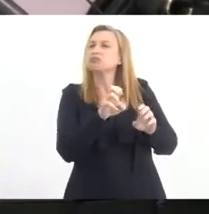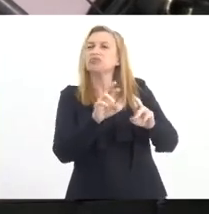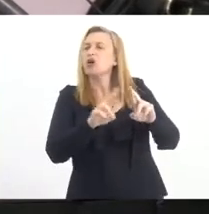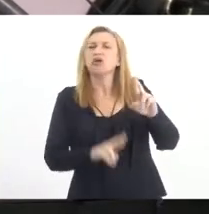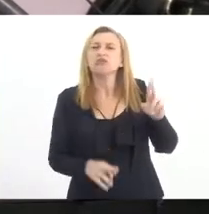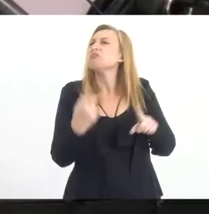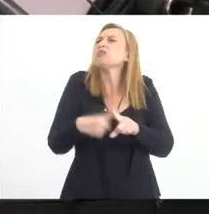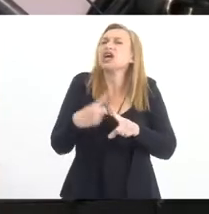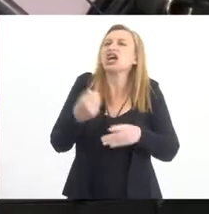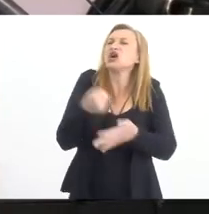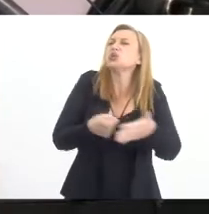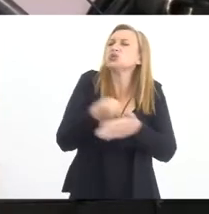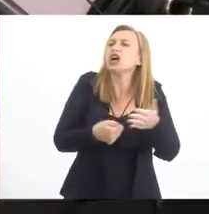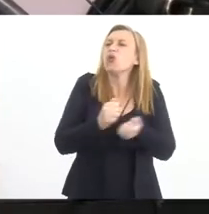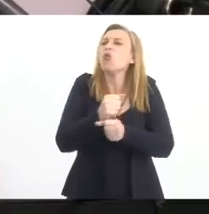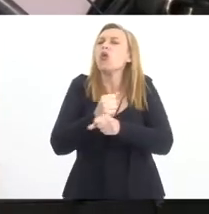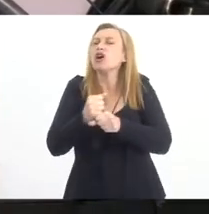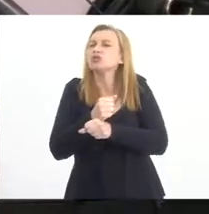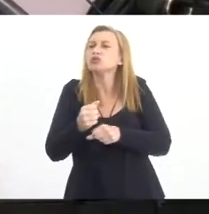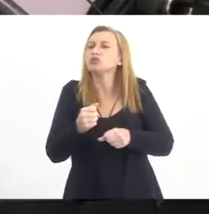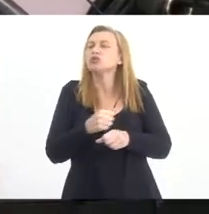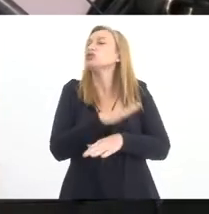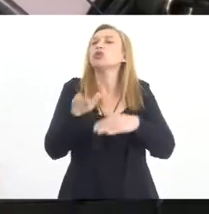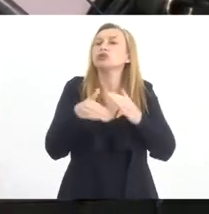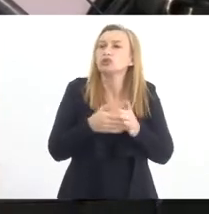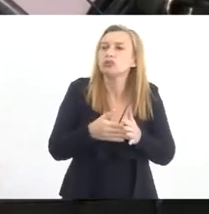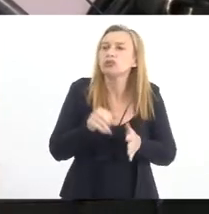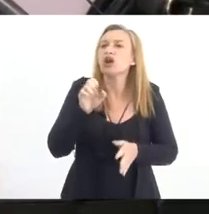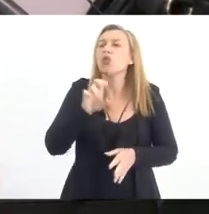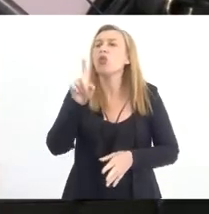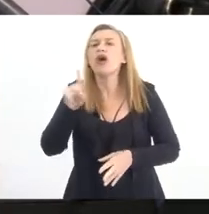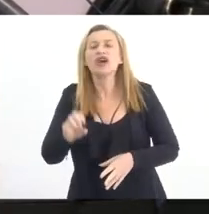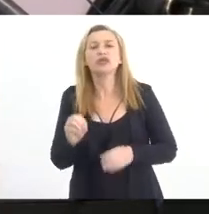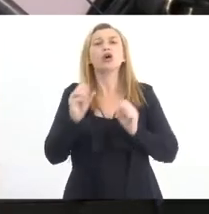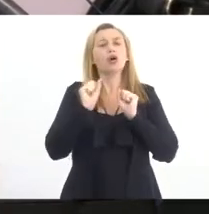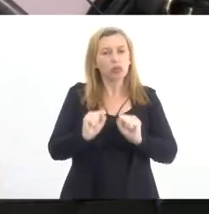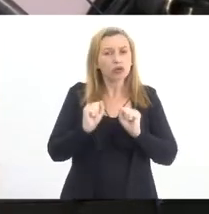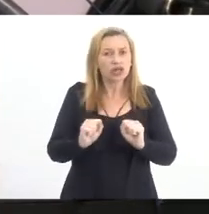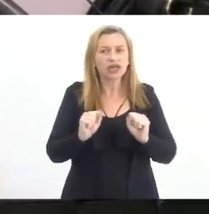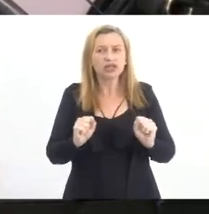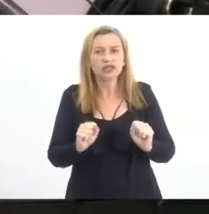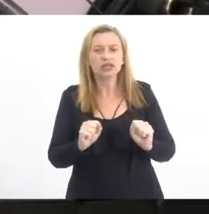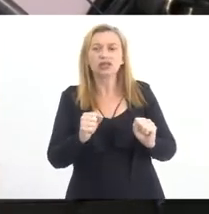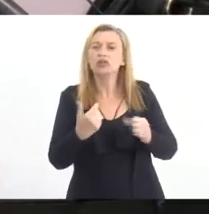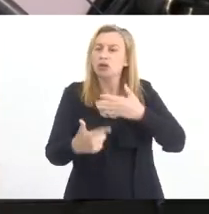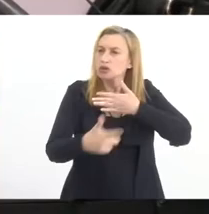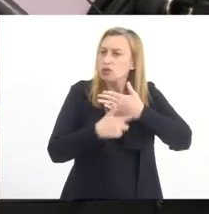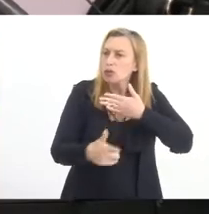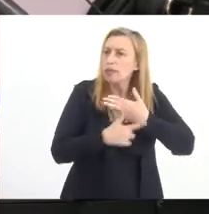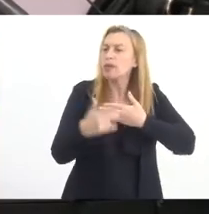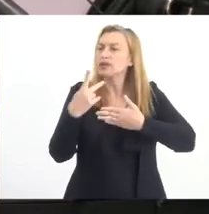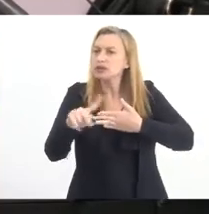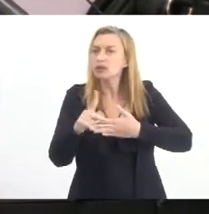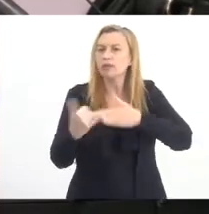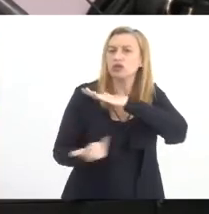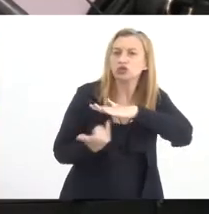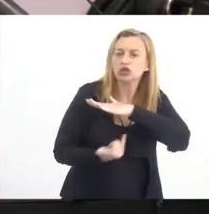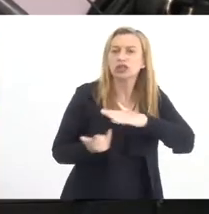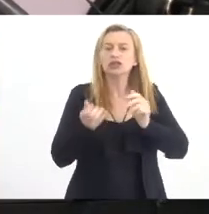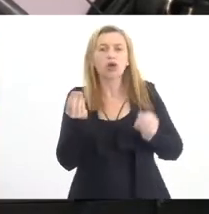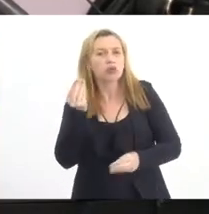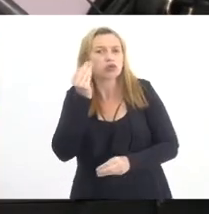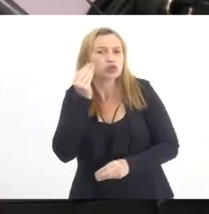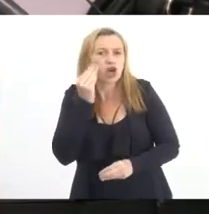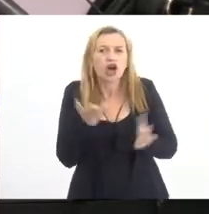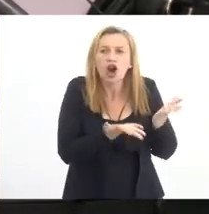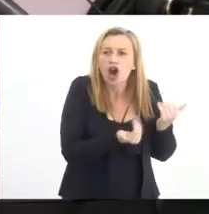UESO? Esses anos todos. Para que a UESO pudesse cumprir com o seu papel, o papel institucional de dar oportunidade